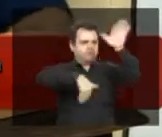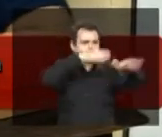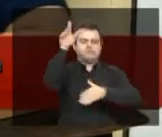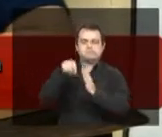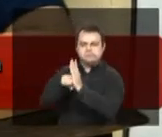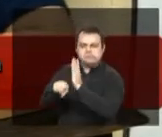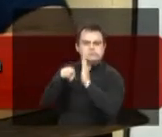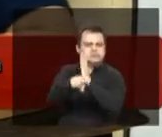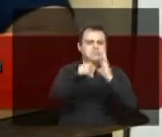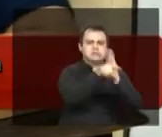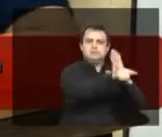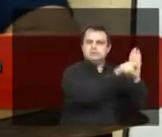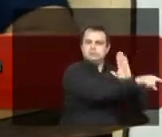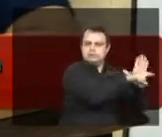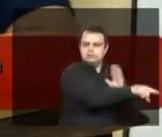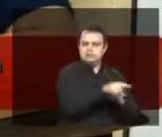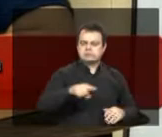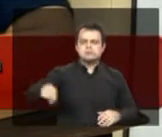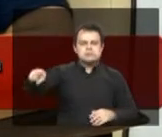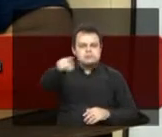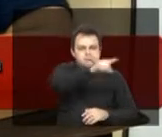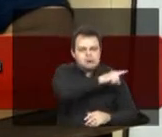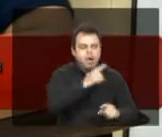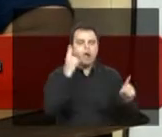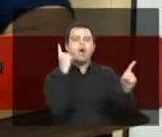caso, a transmissão, aliás, a